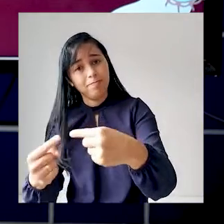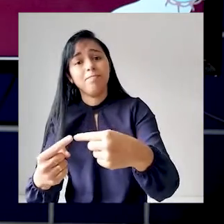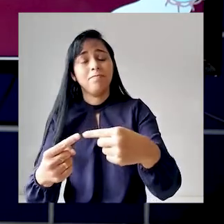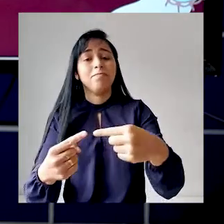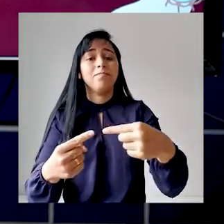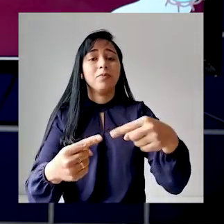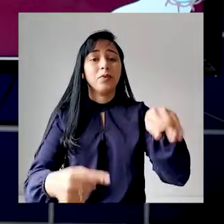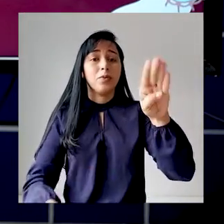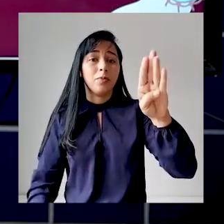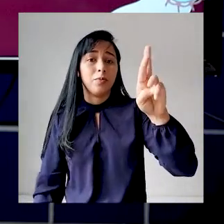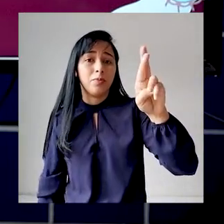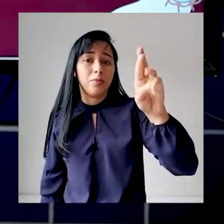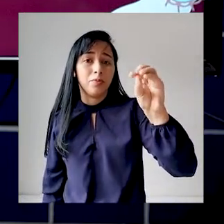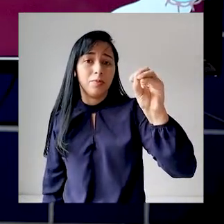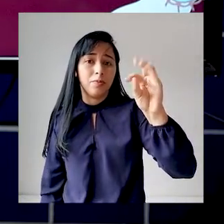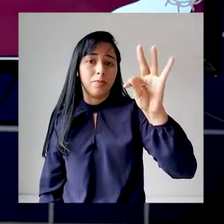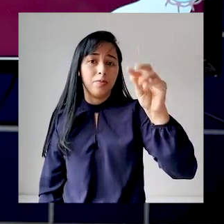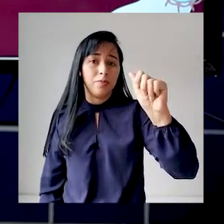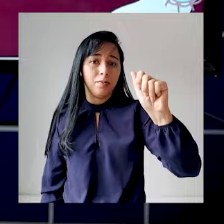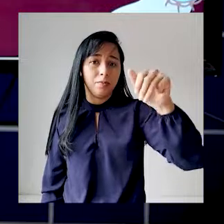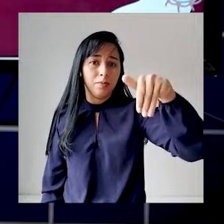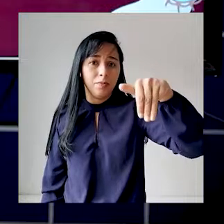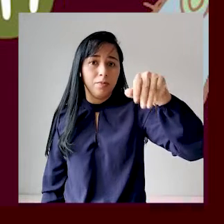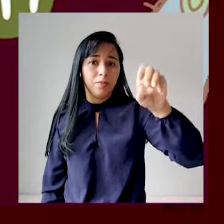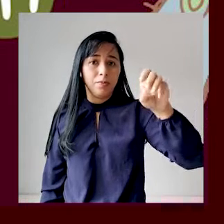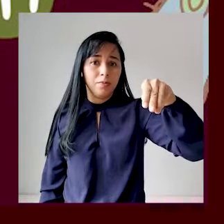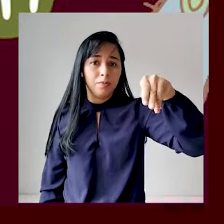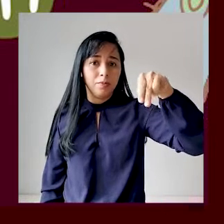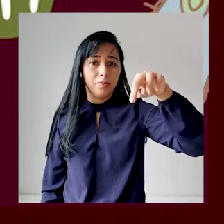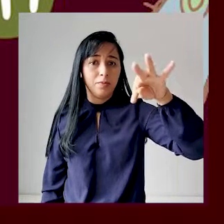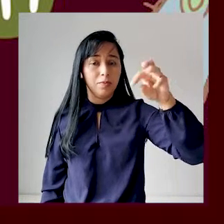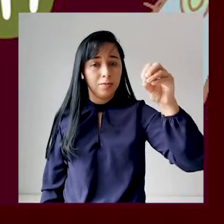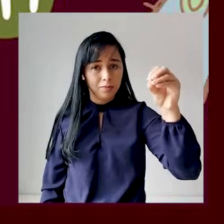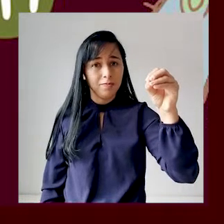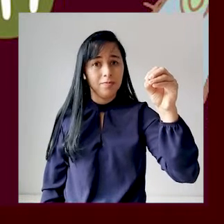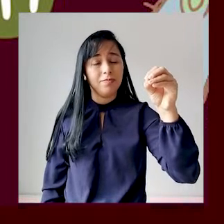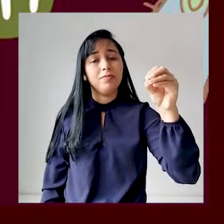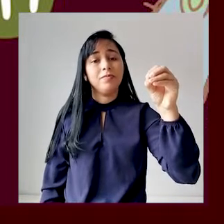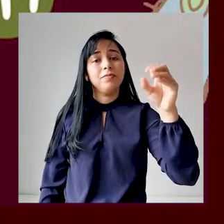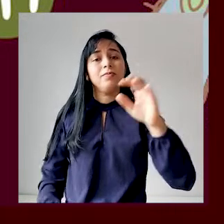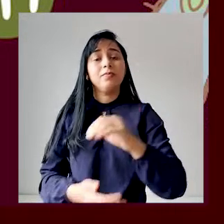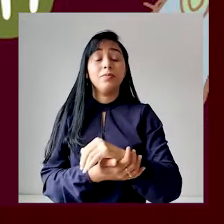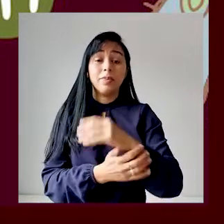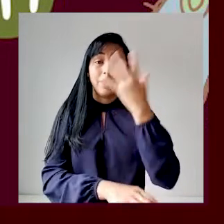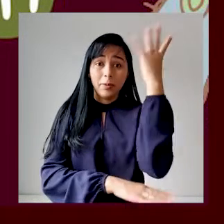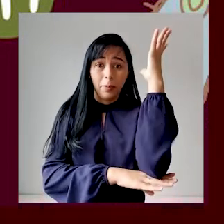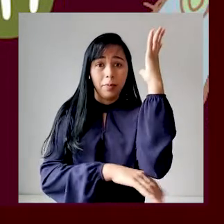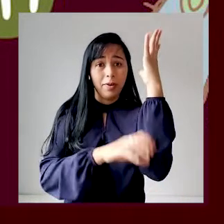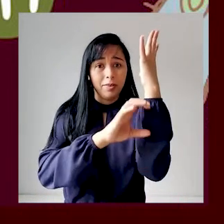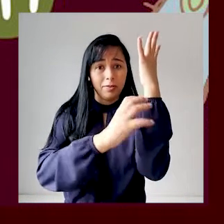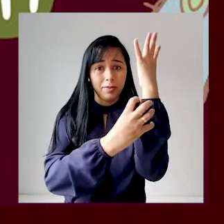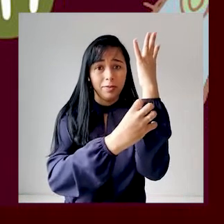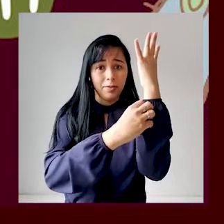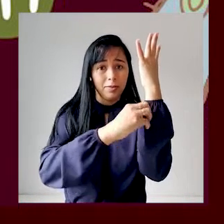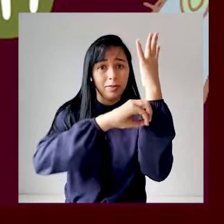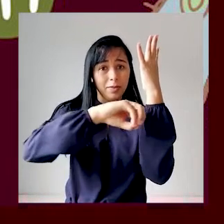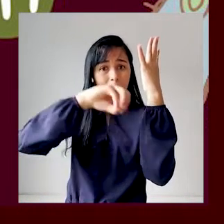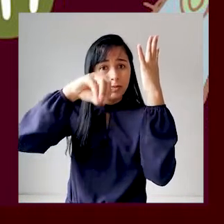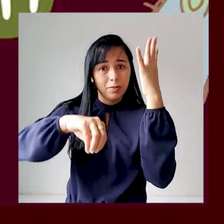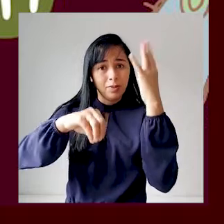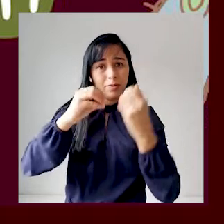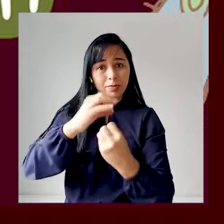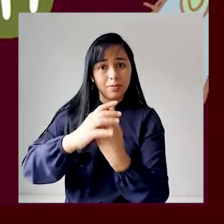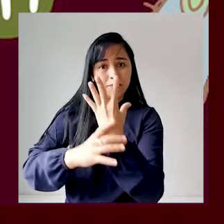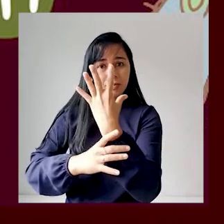como brotamento, porque de um pedaço de uma planta adulta nós podemos gerar uma nova.